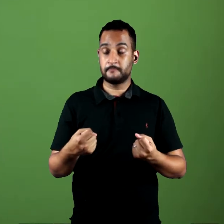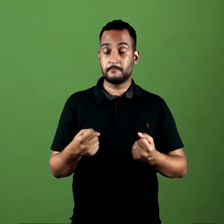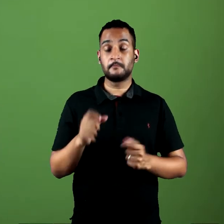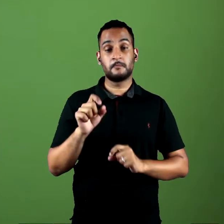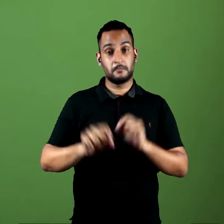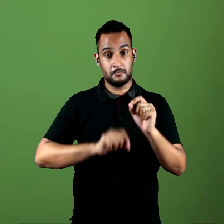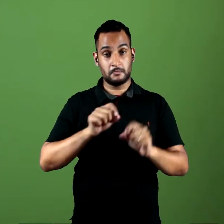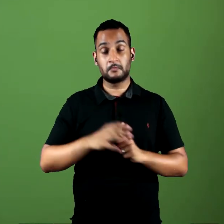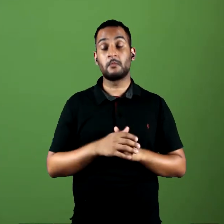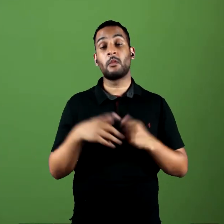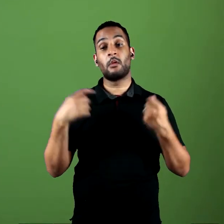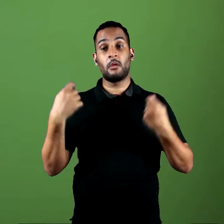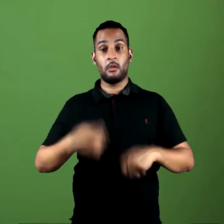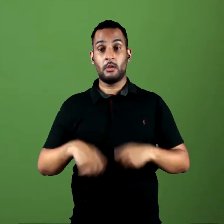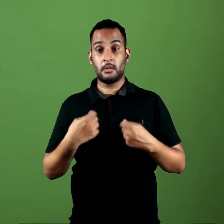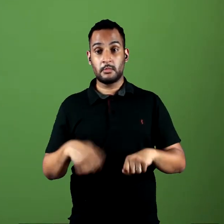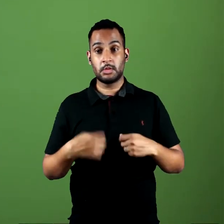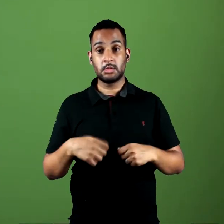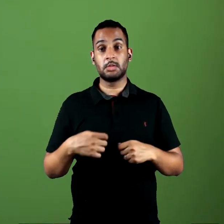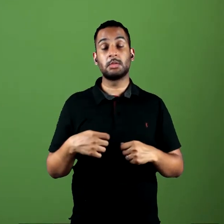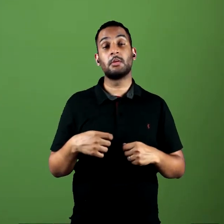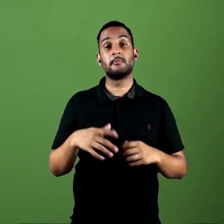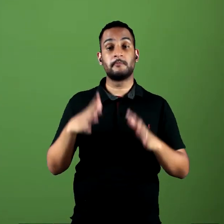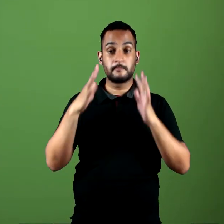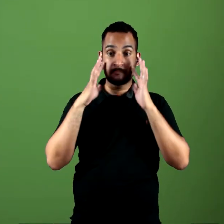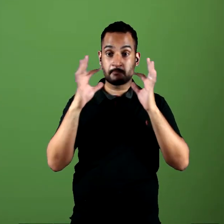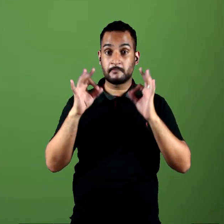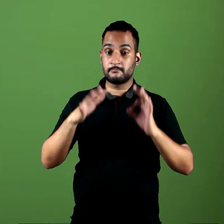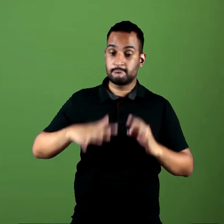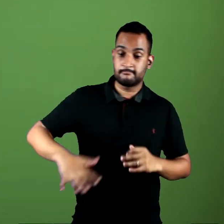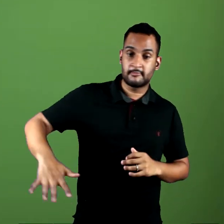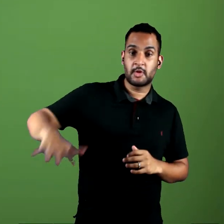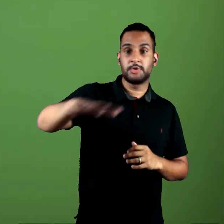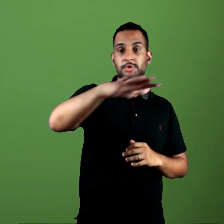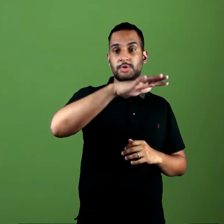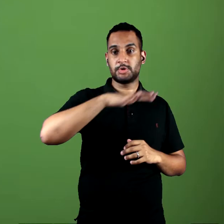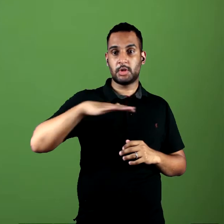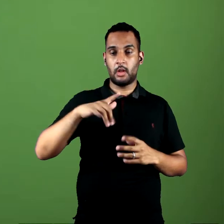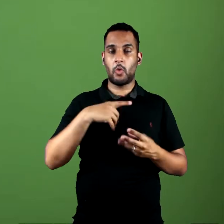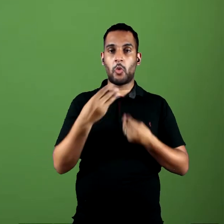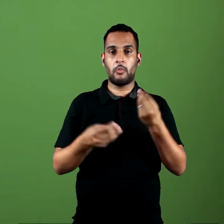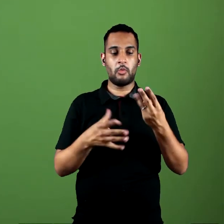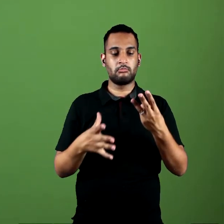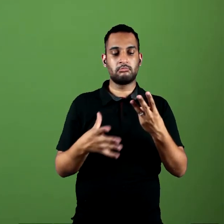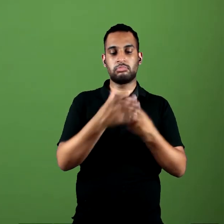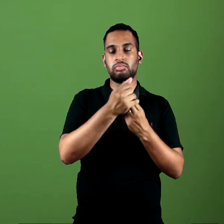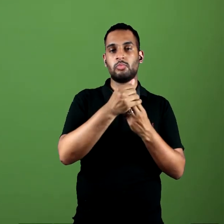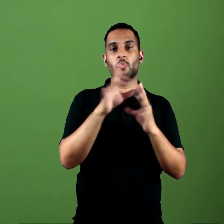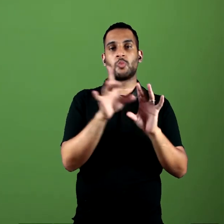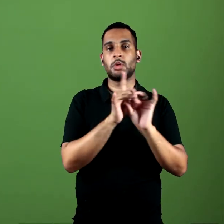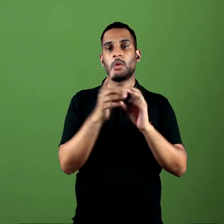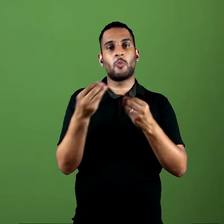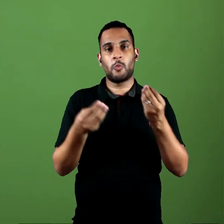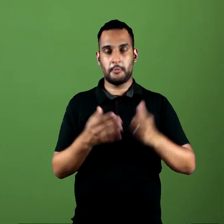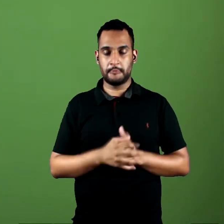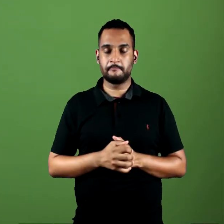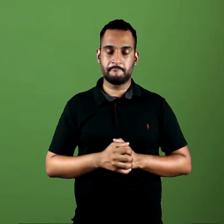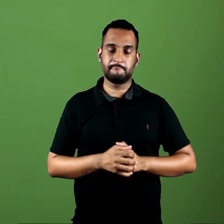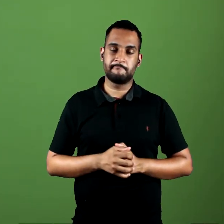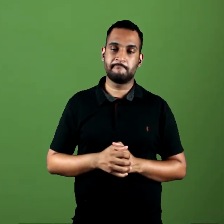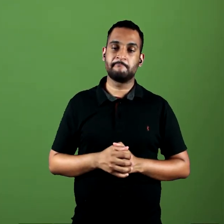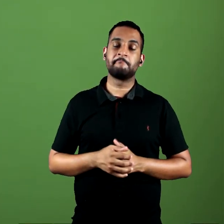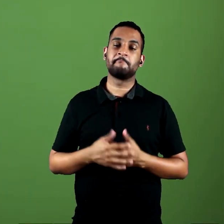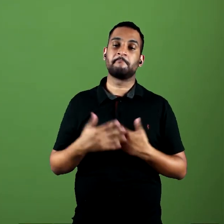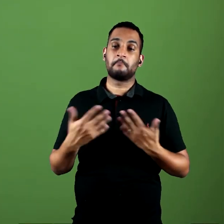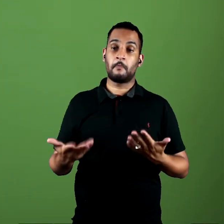humana, enfatiza a dimensão na qual eles funcionam juntos. Vamos falar agora